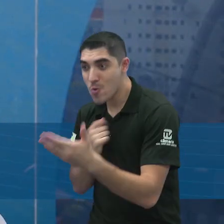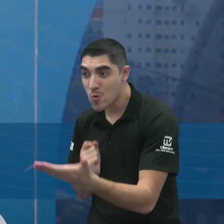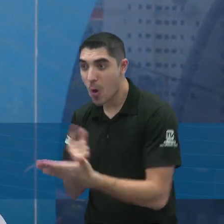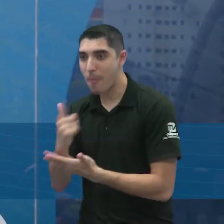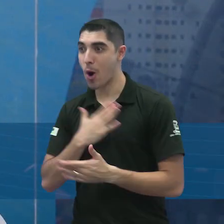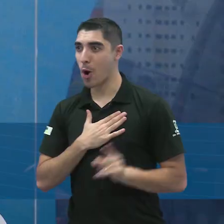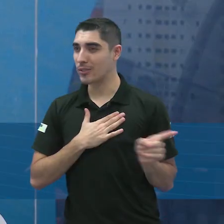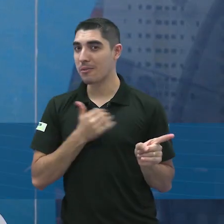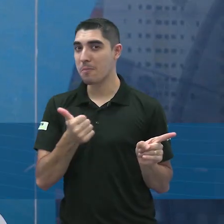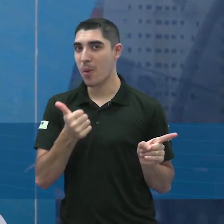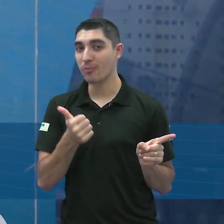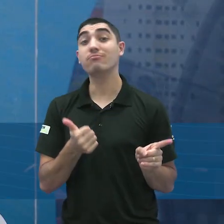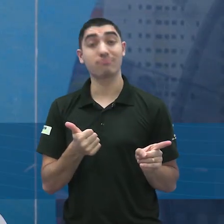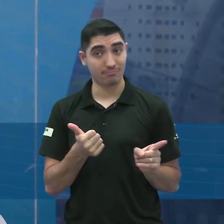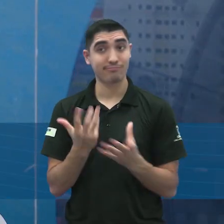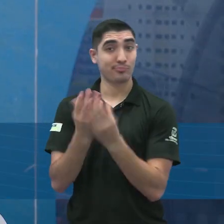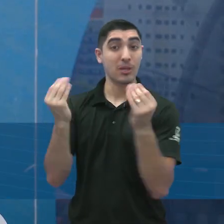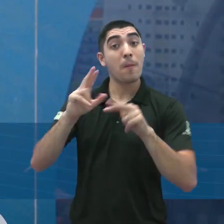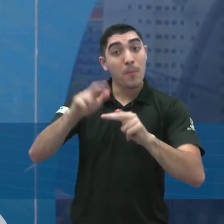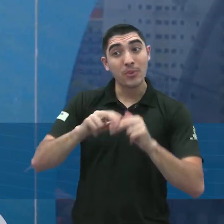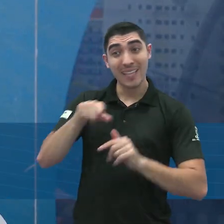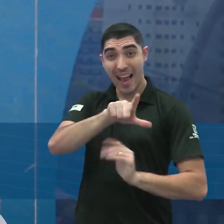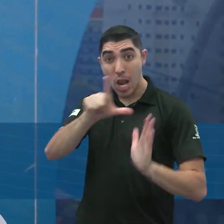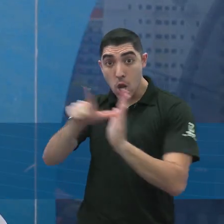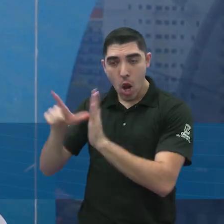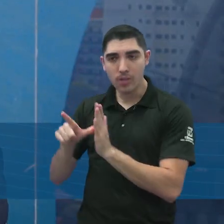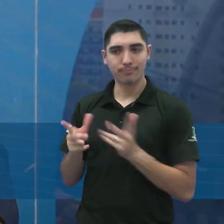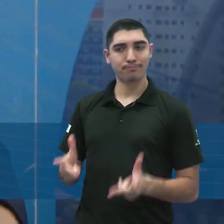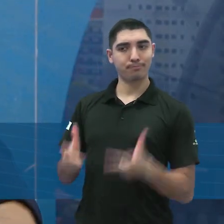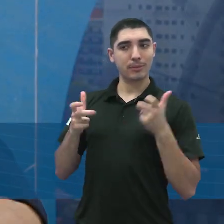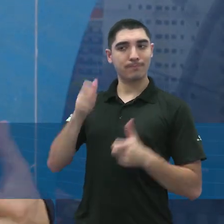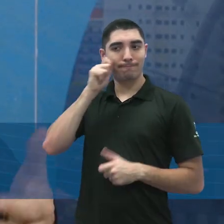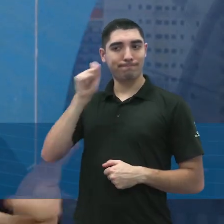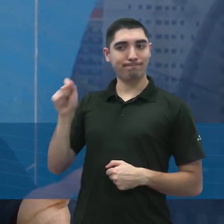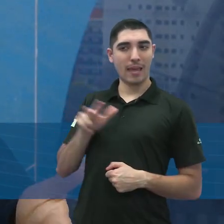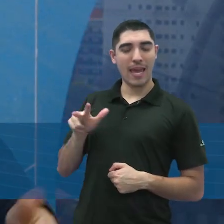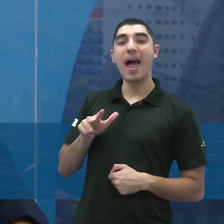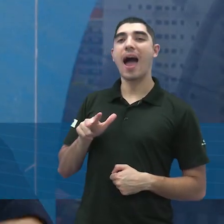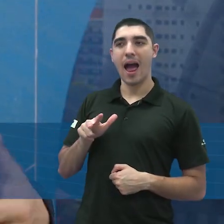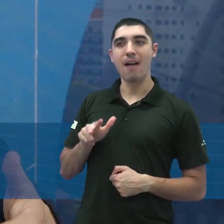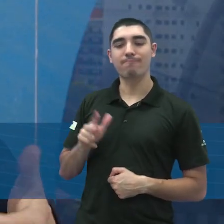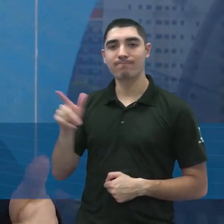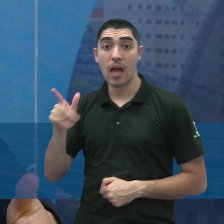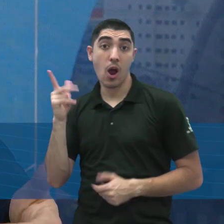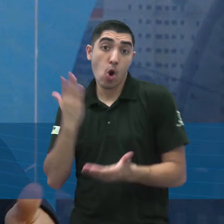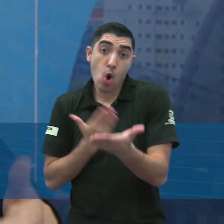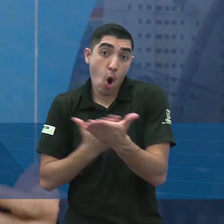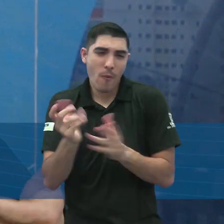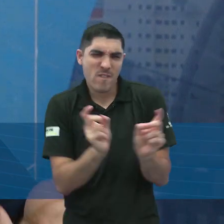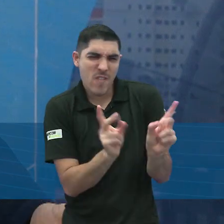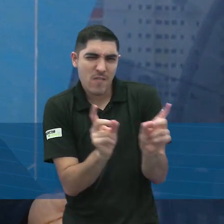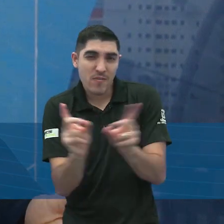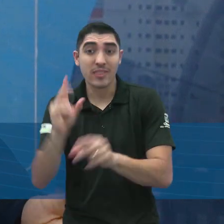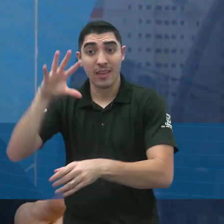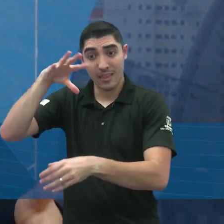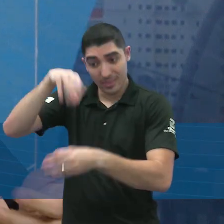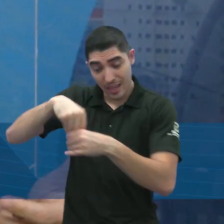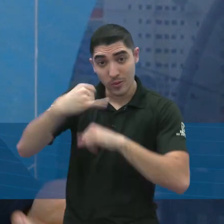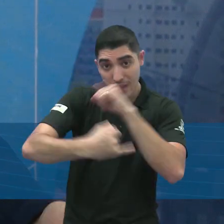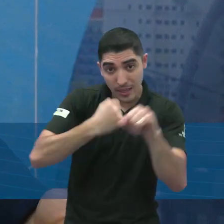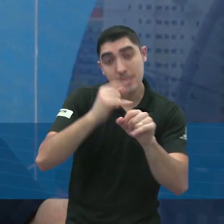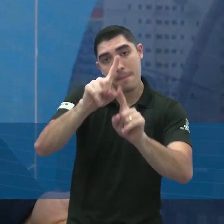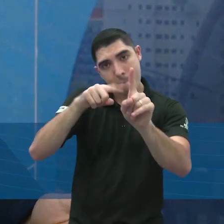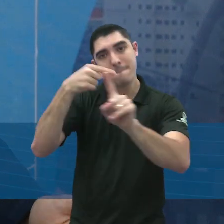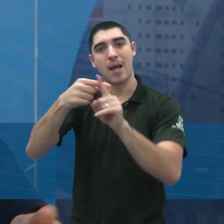é indissociável, e eles não conseguem hoje se separar disso, né? Então, eu acredito que sim, que o comércio eletrônico deve